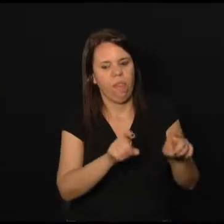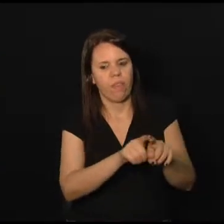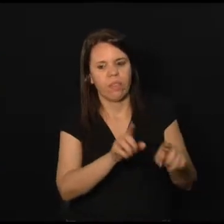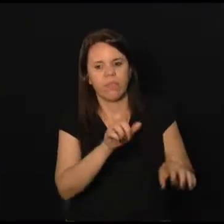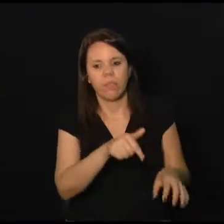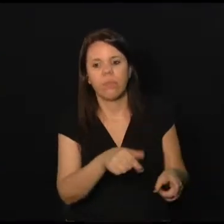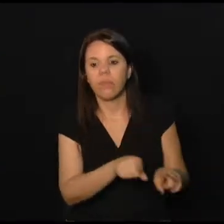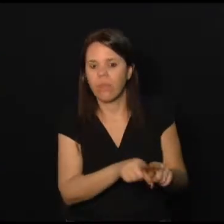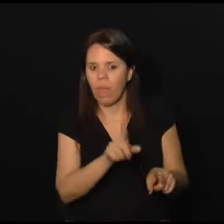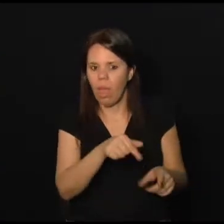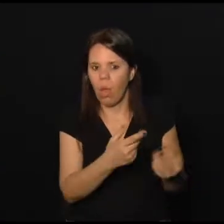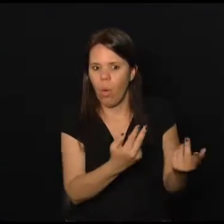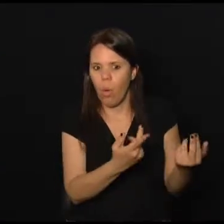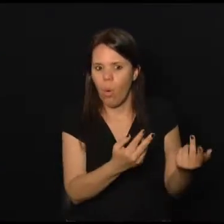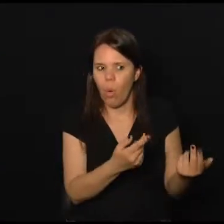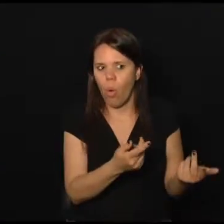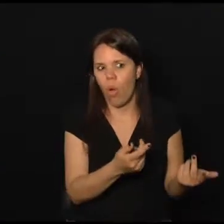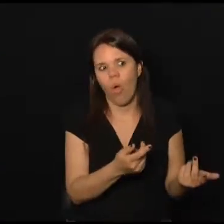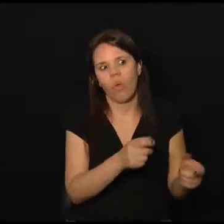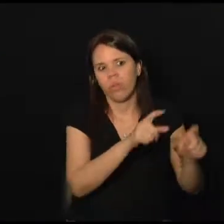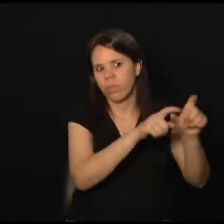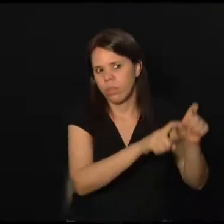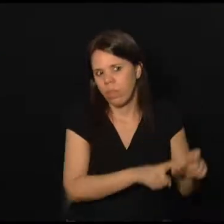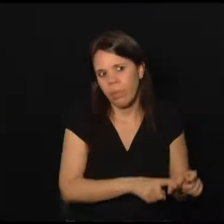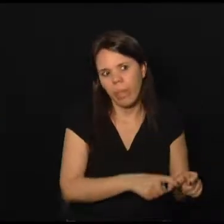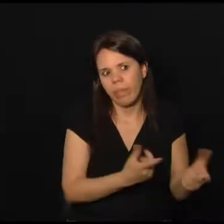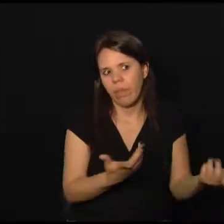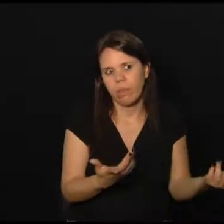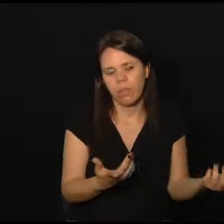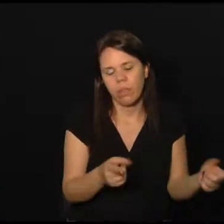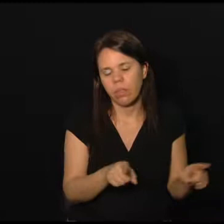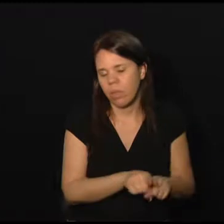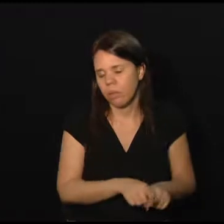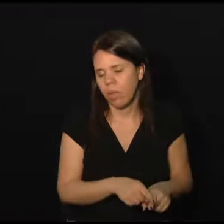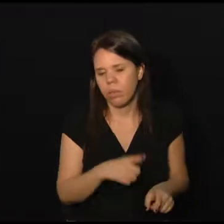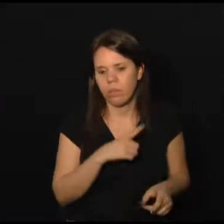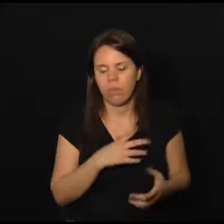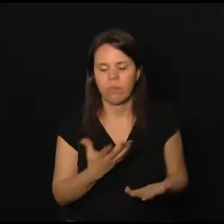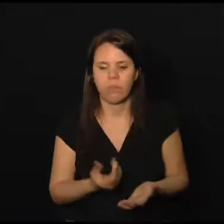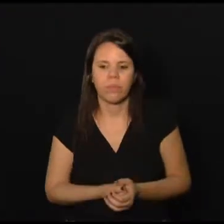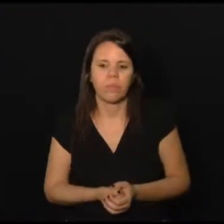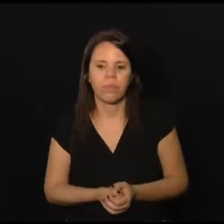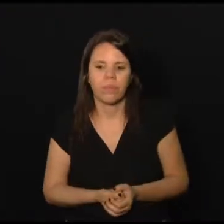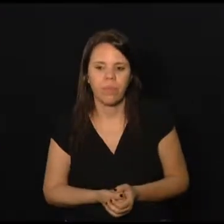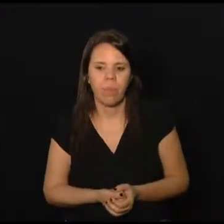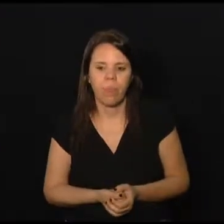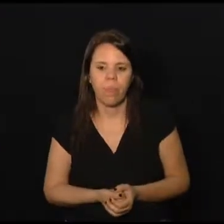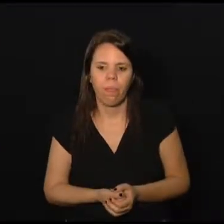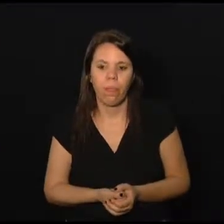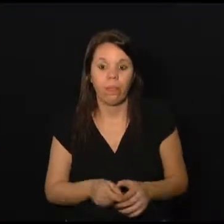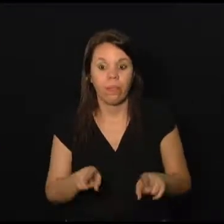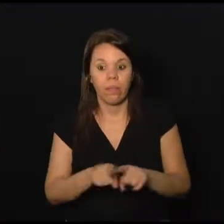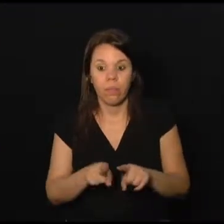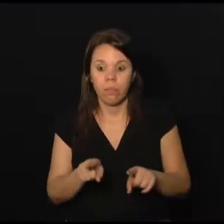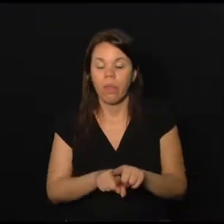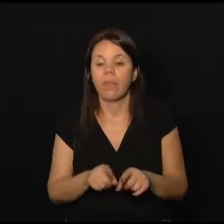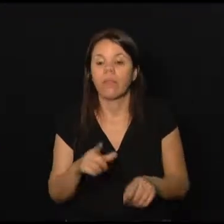assunto polêmico, poucos falam, mas existe a dependência na pornografia